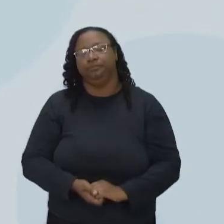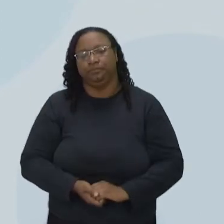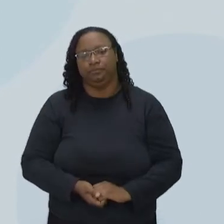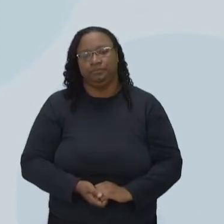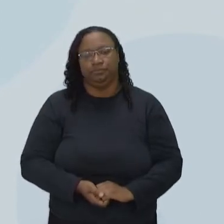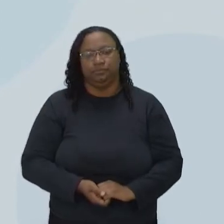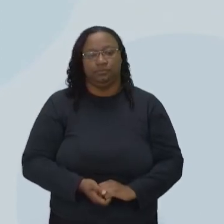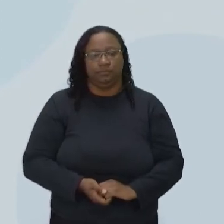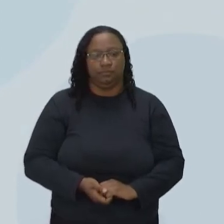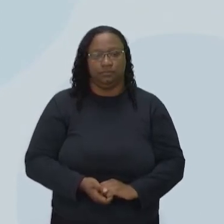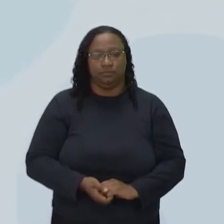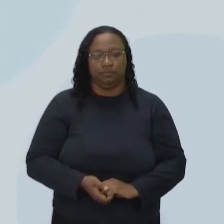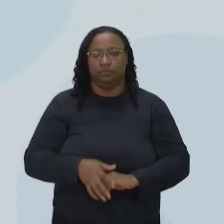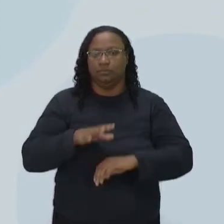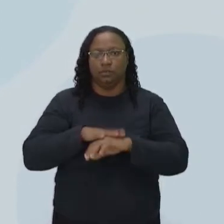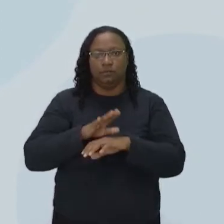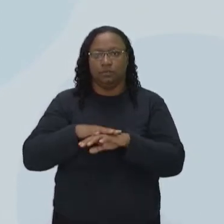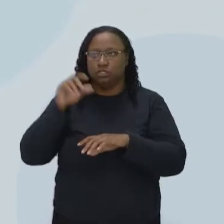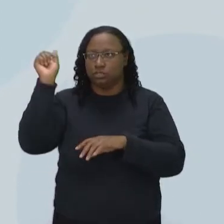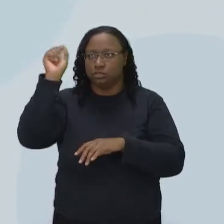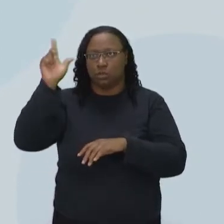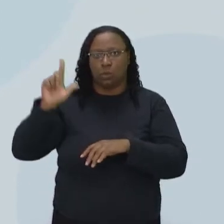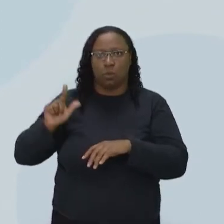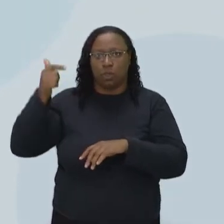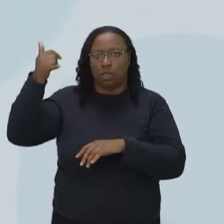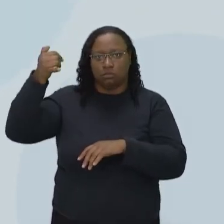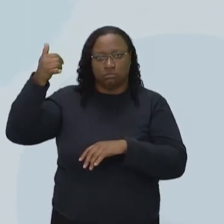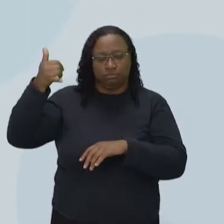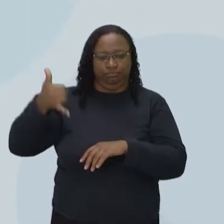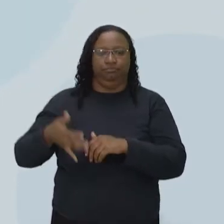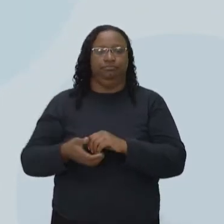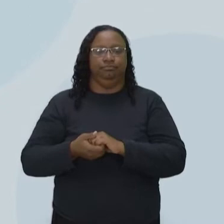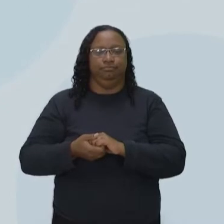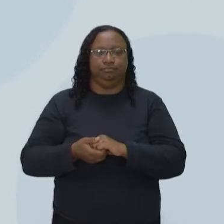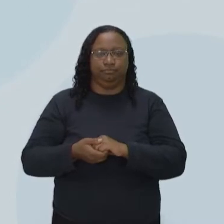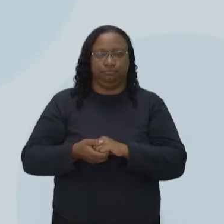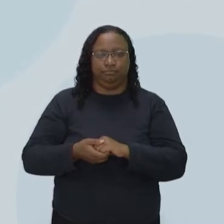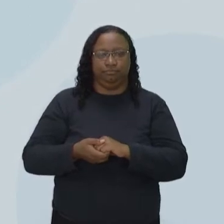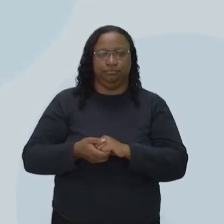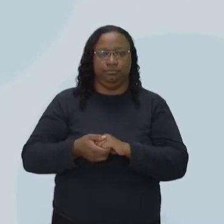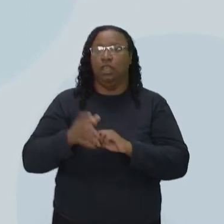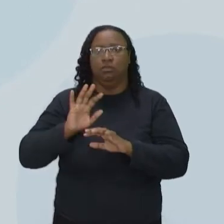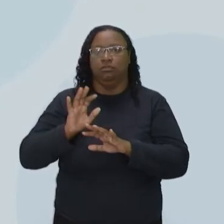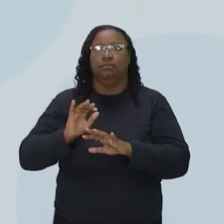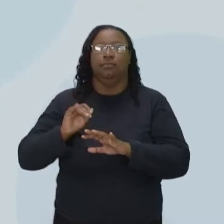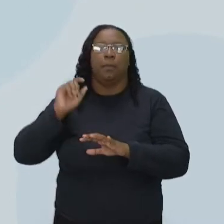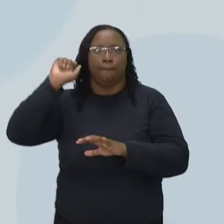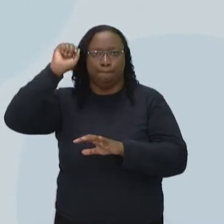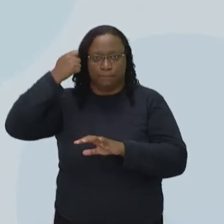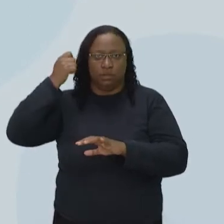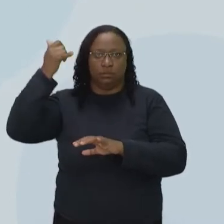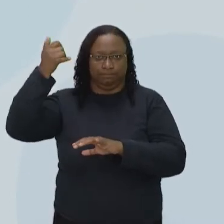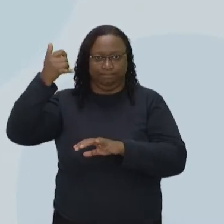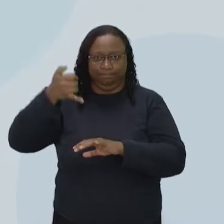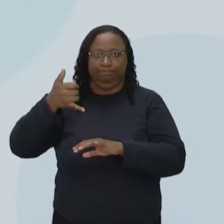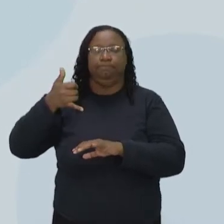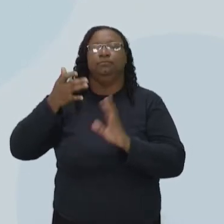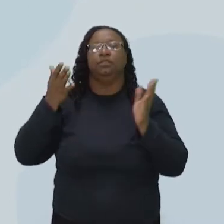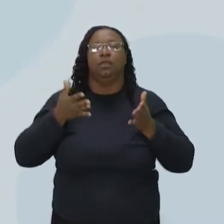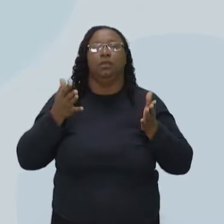uma caneta azulzinha. Ali está com vermelha. Vou fazer com uma caneta preta, então. Agora eu vou